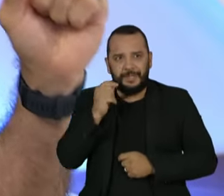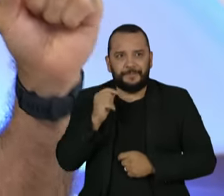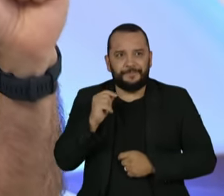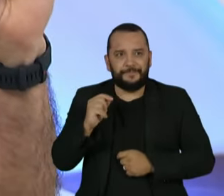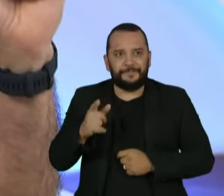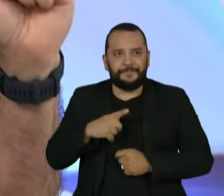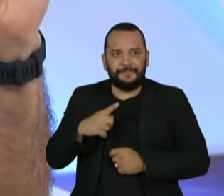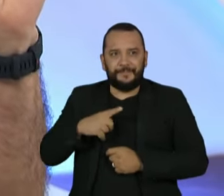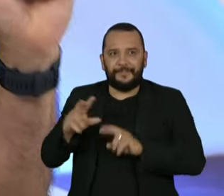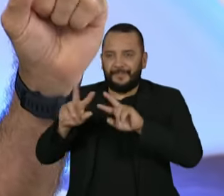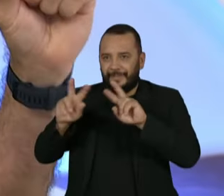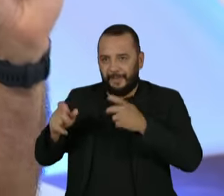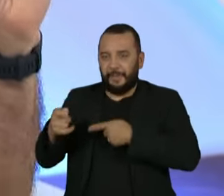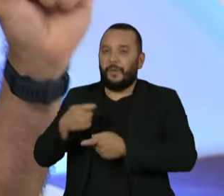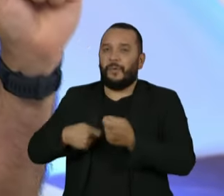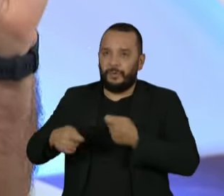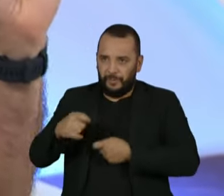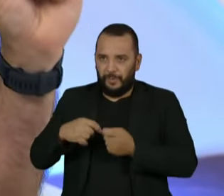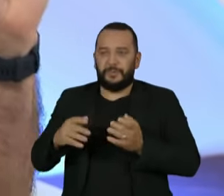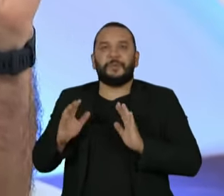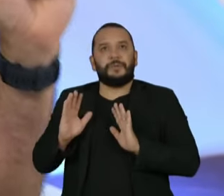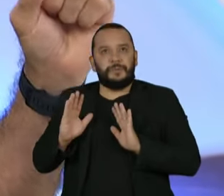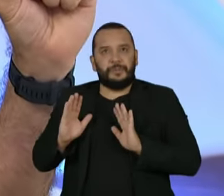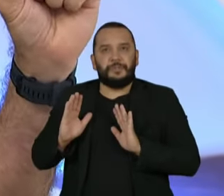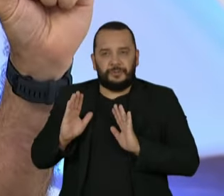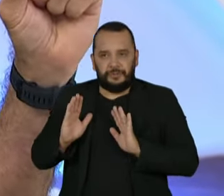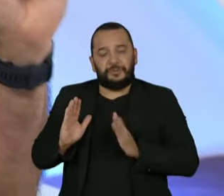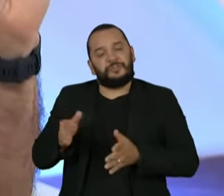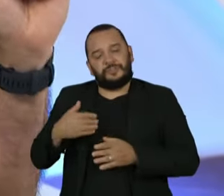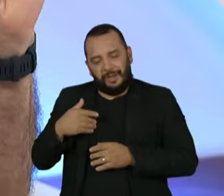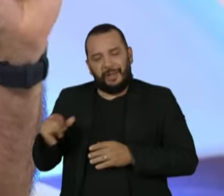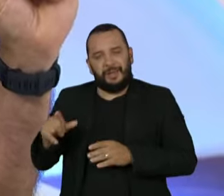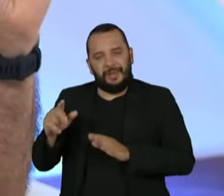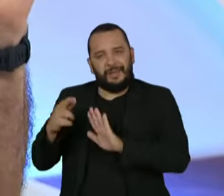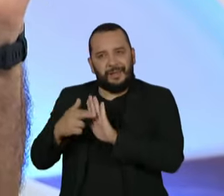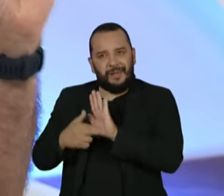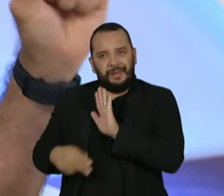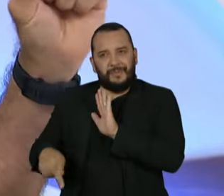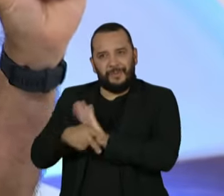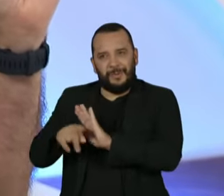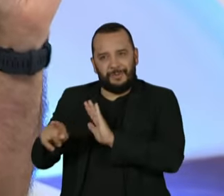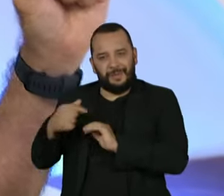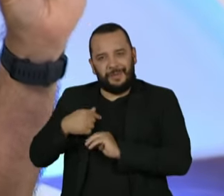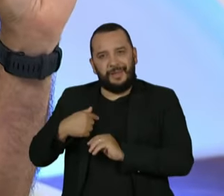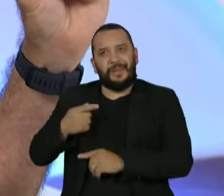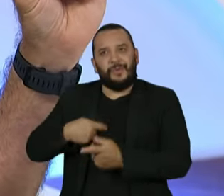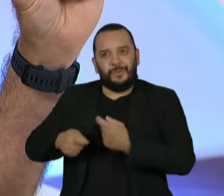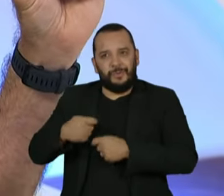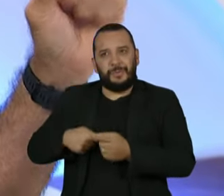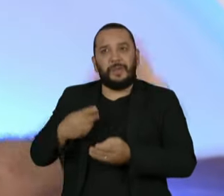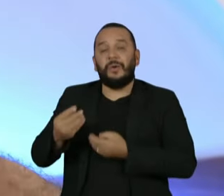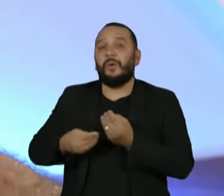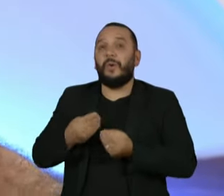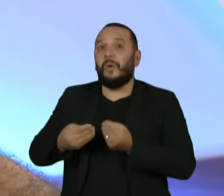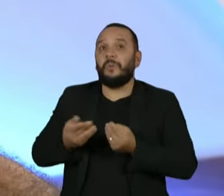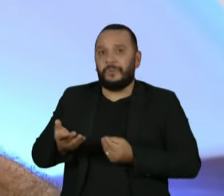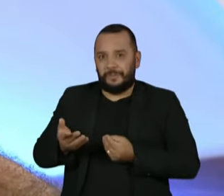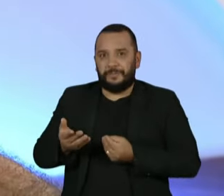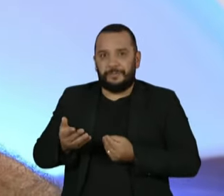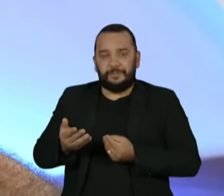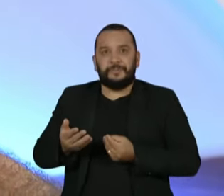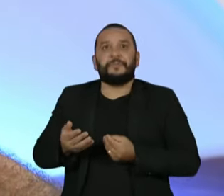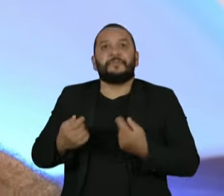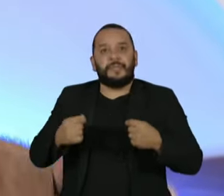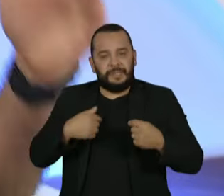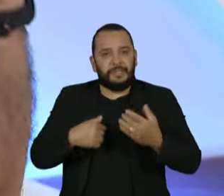os agentes econômicos entram em cena valem as leis da economia a única forma de compensar os agentes econômicos é você